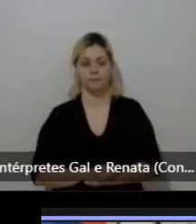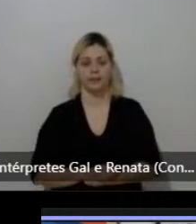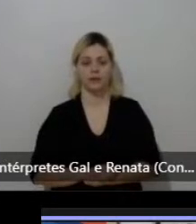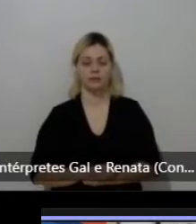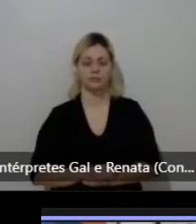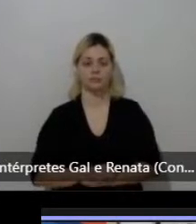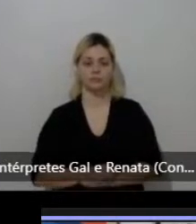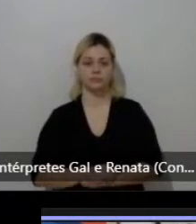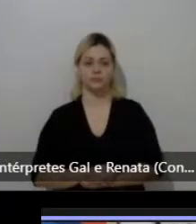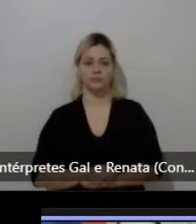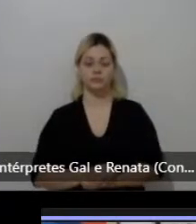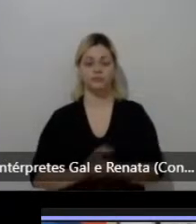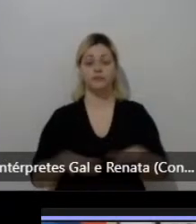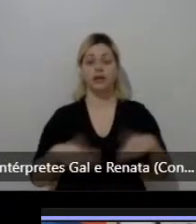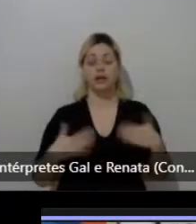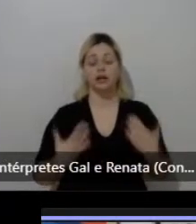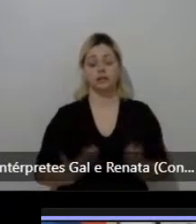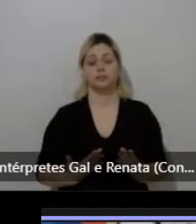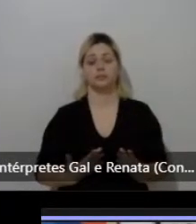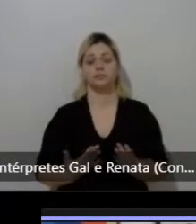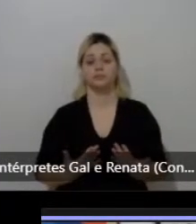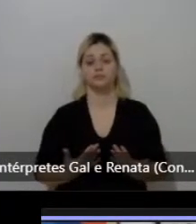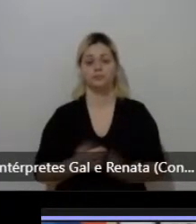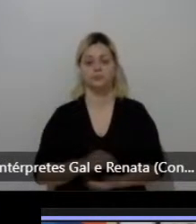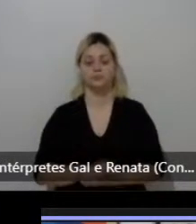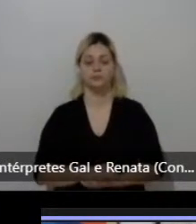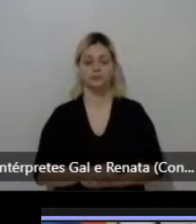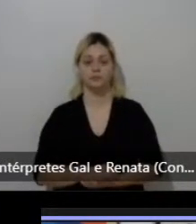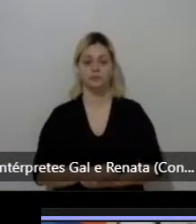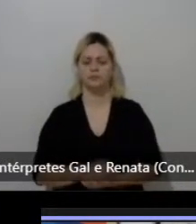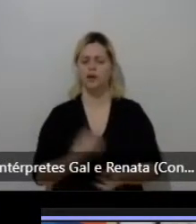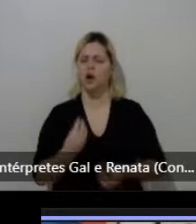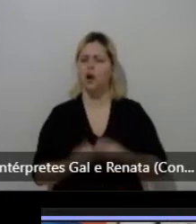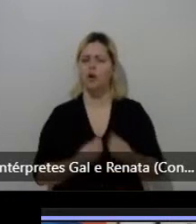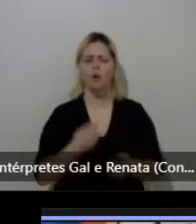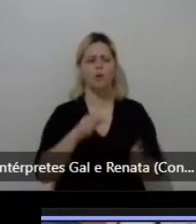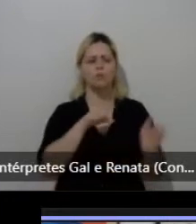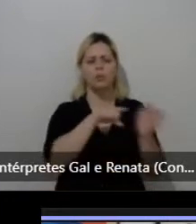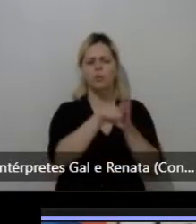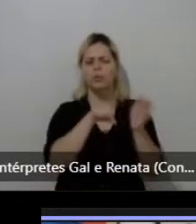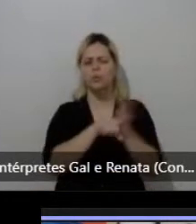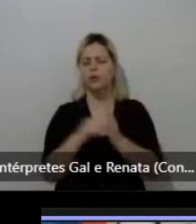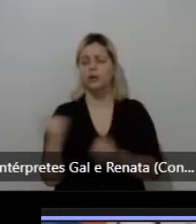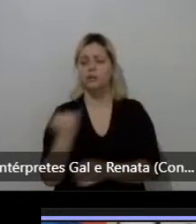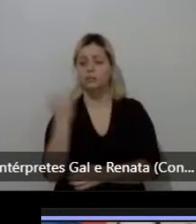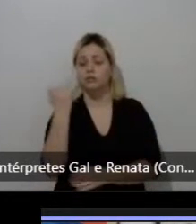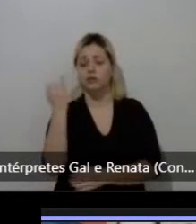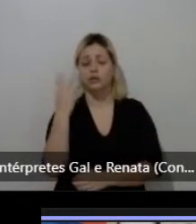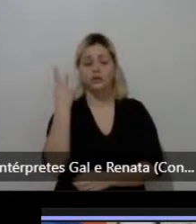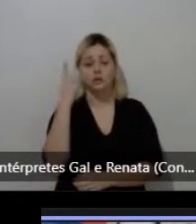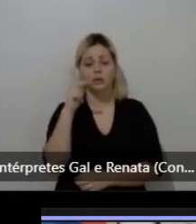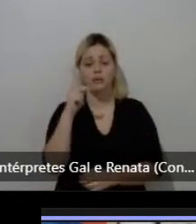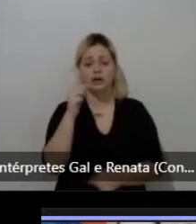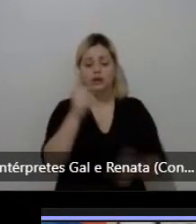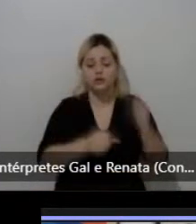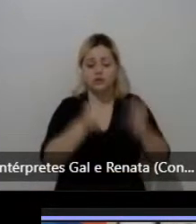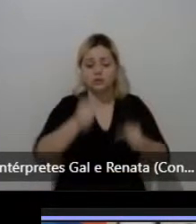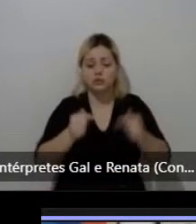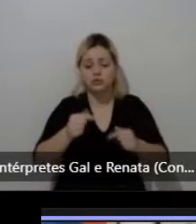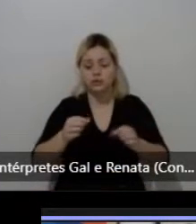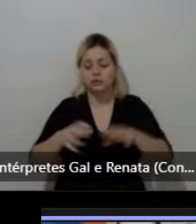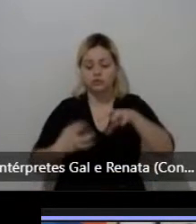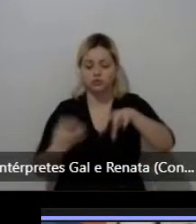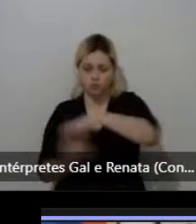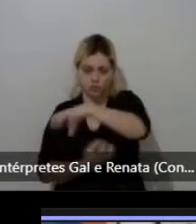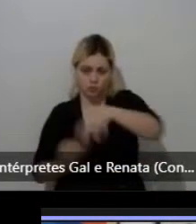tempo. Então, assim, como questões importantes para a gente tensionar a discussão sobre movimentos sociais. Para